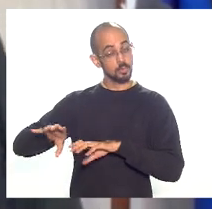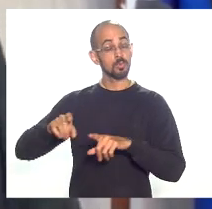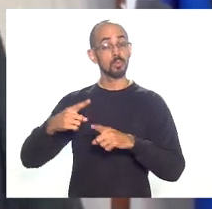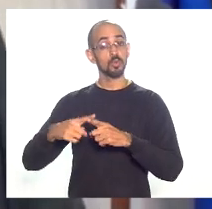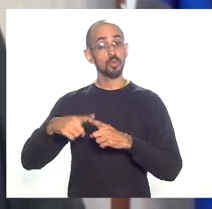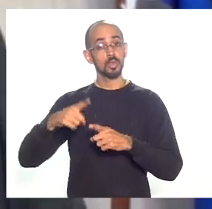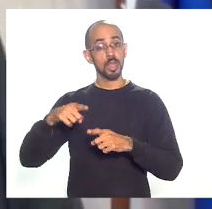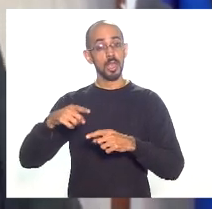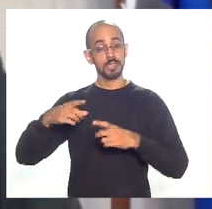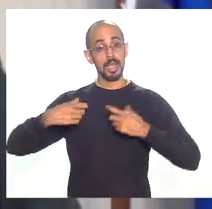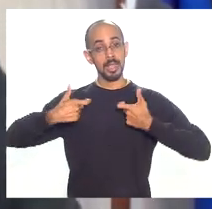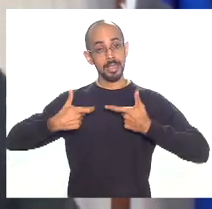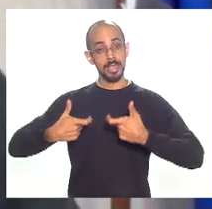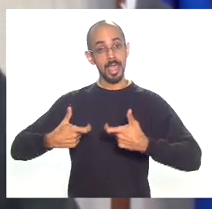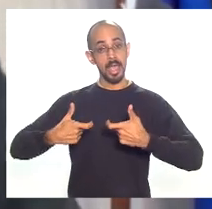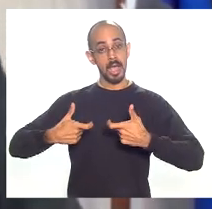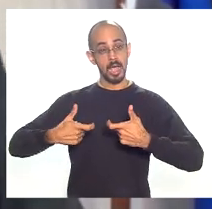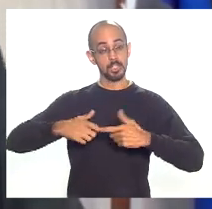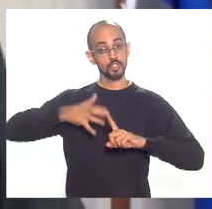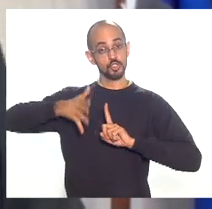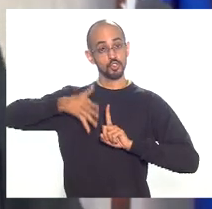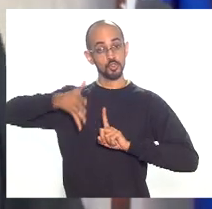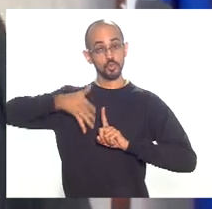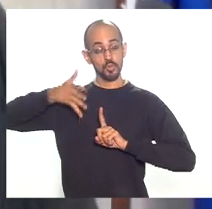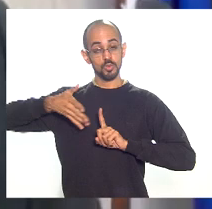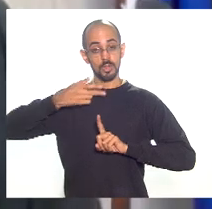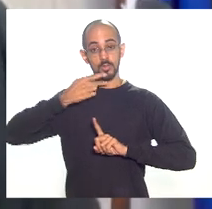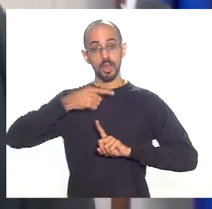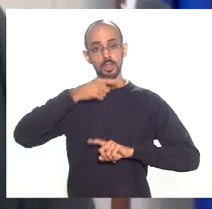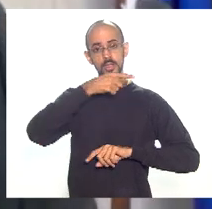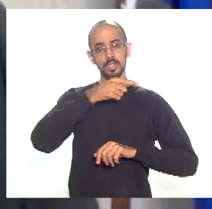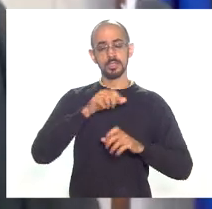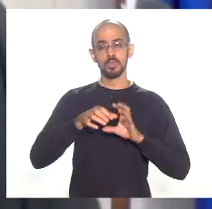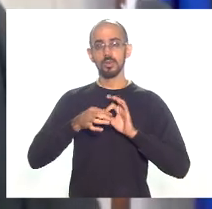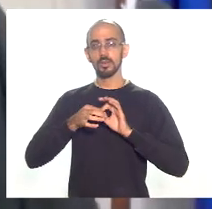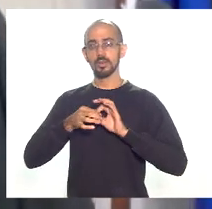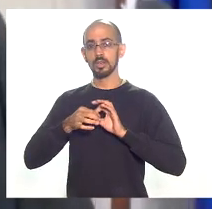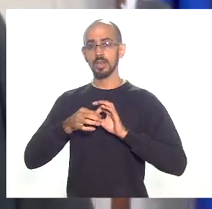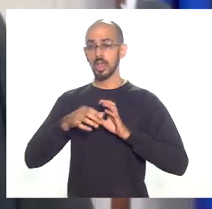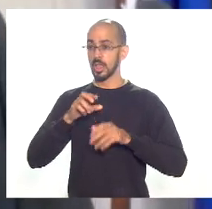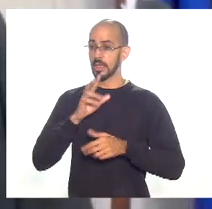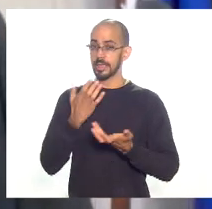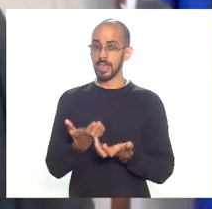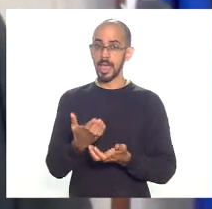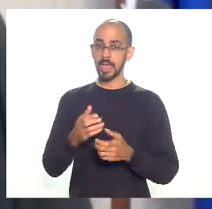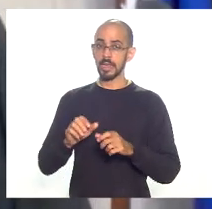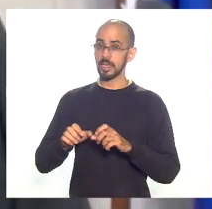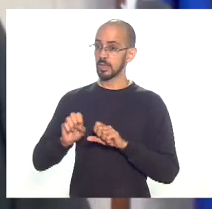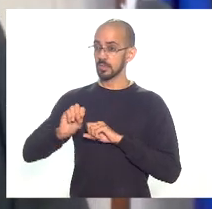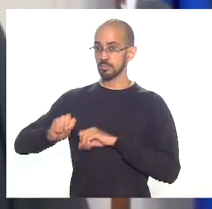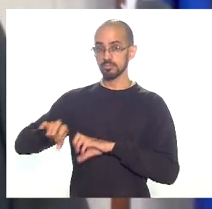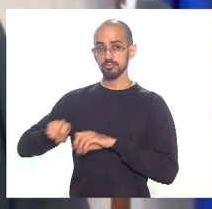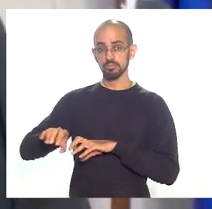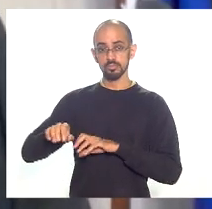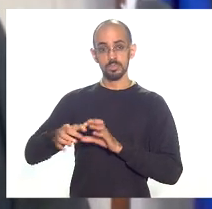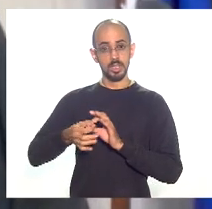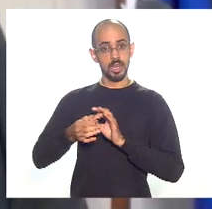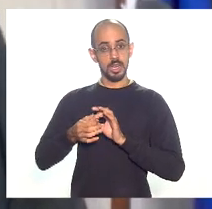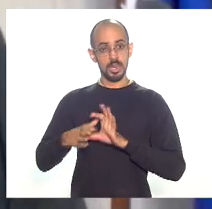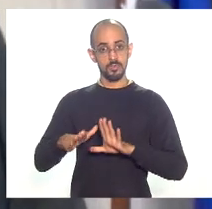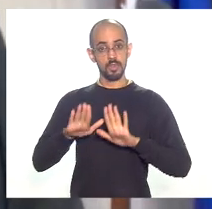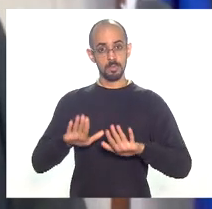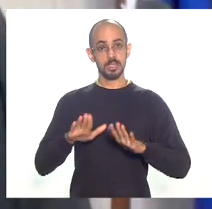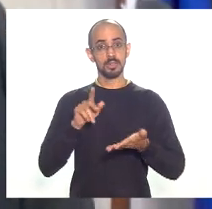dizer que estão defendendo um magistério com liberdade mas na verdade eles